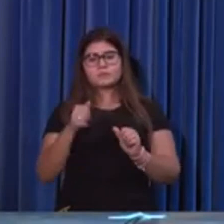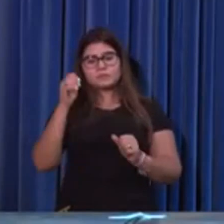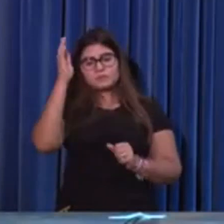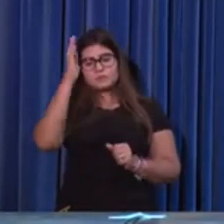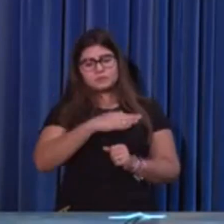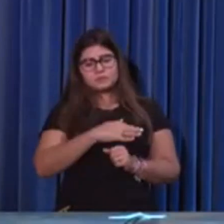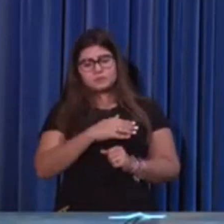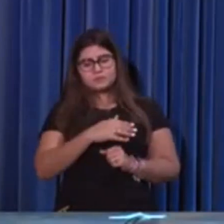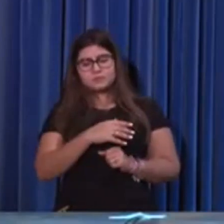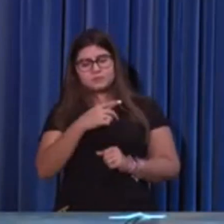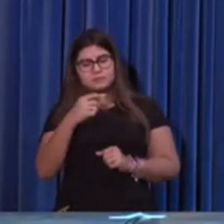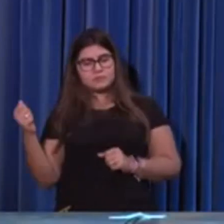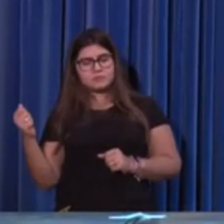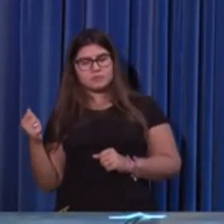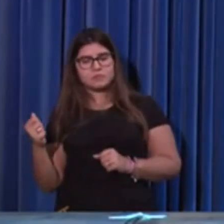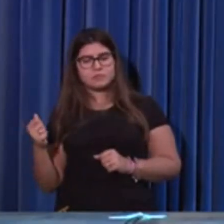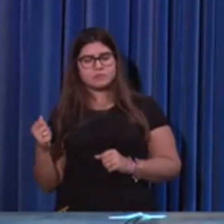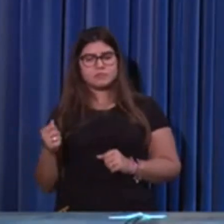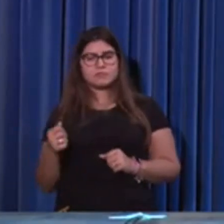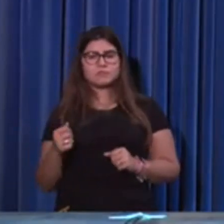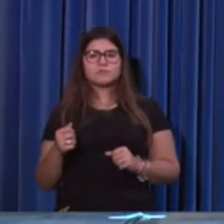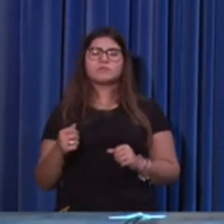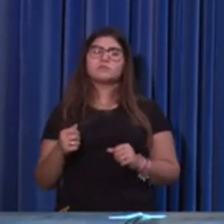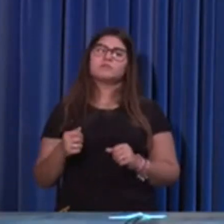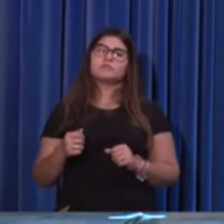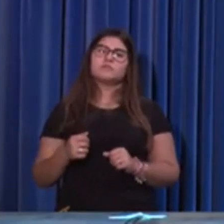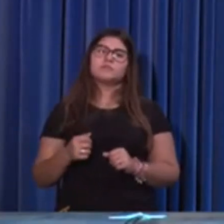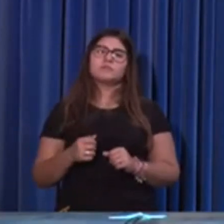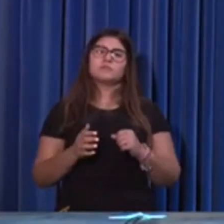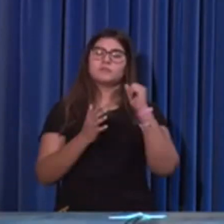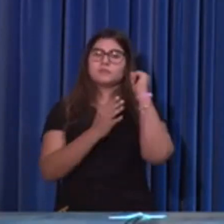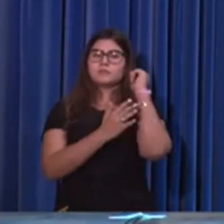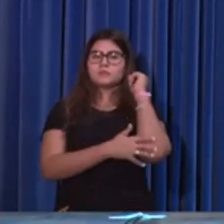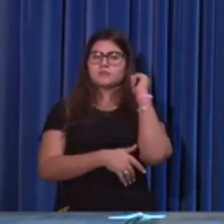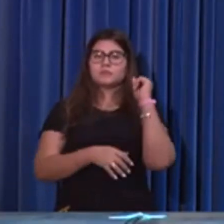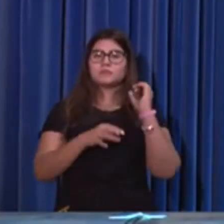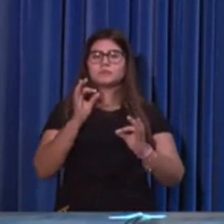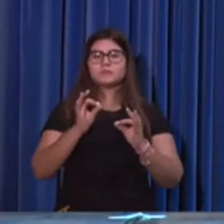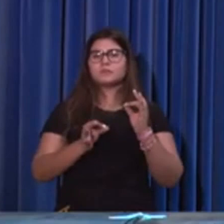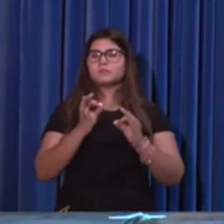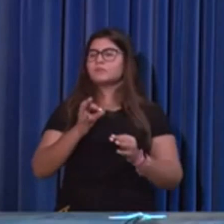escapam ilesos da justiça divina, da justiça humana.